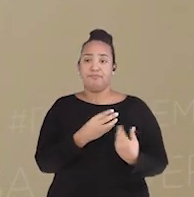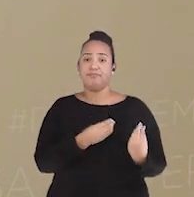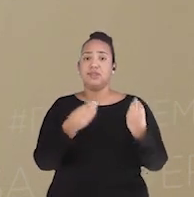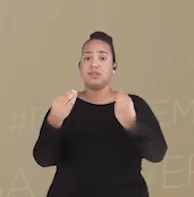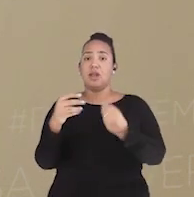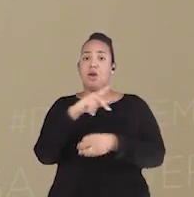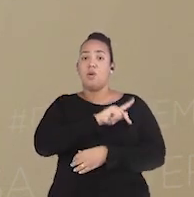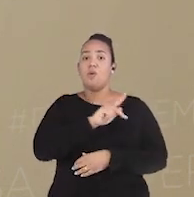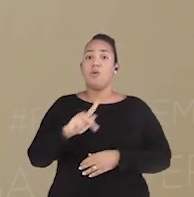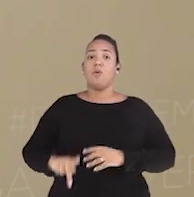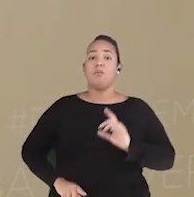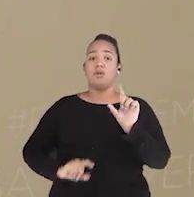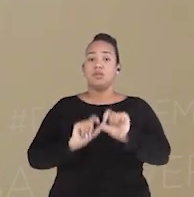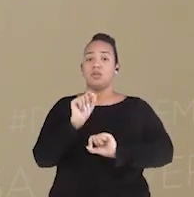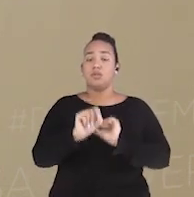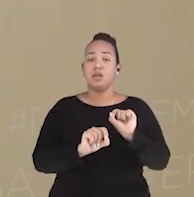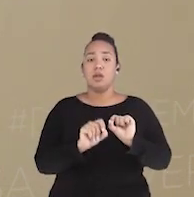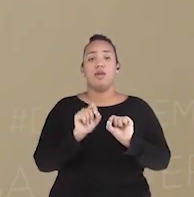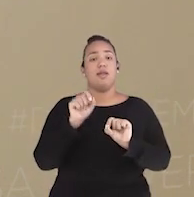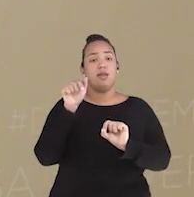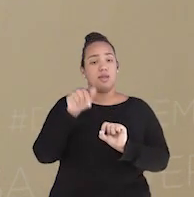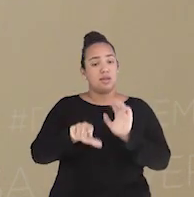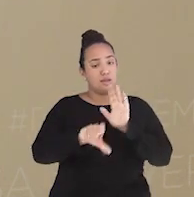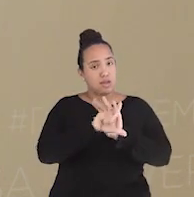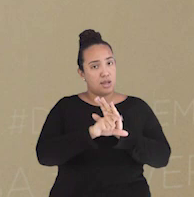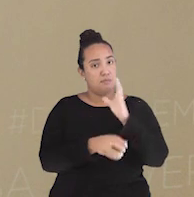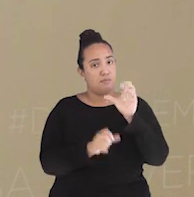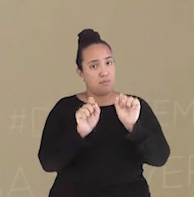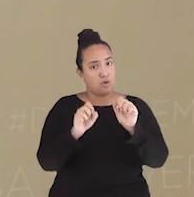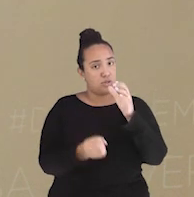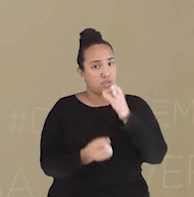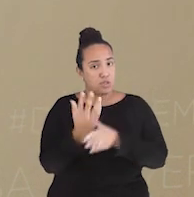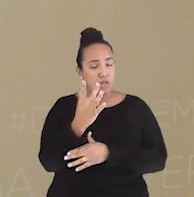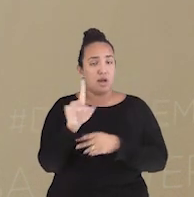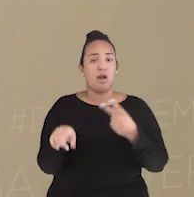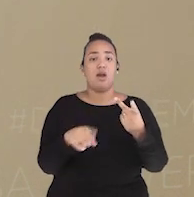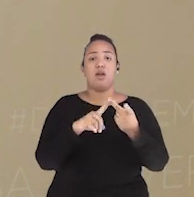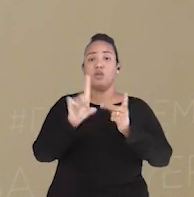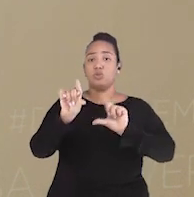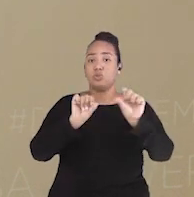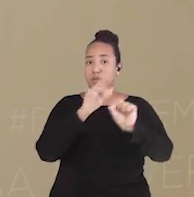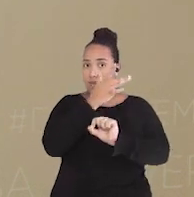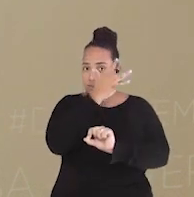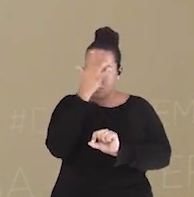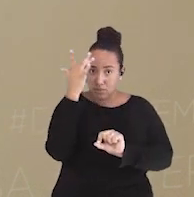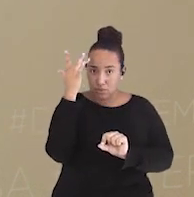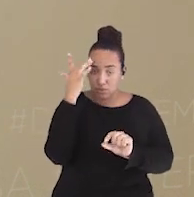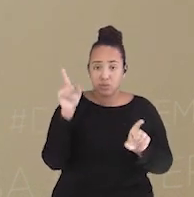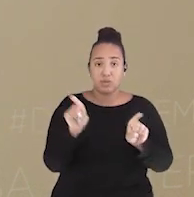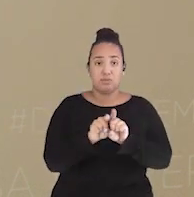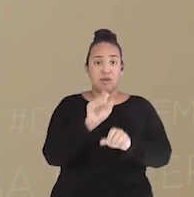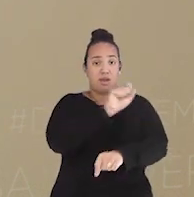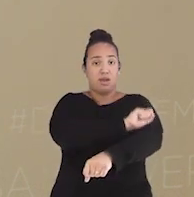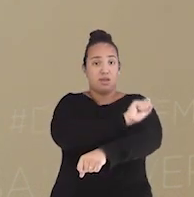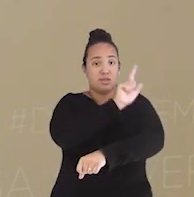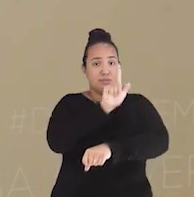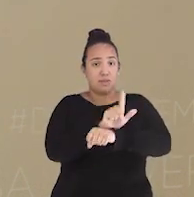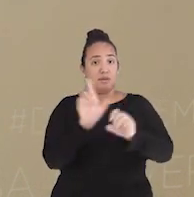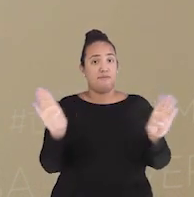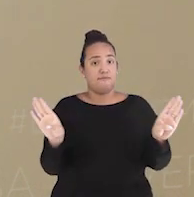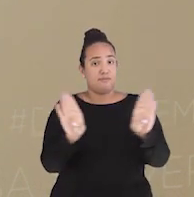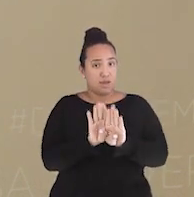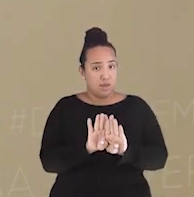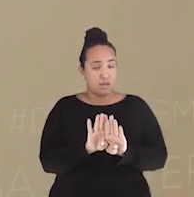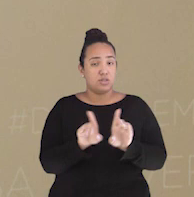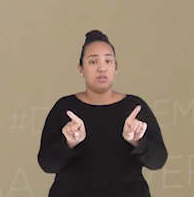de impor leis ao país, nomear interventores nos estados da União, com o fechamento das assembleias e câmaras